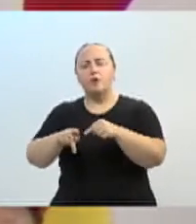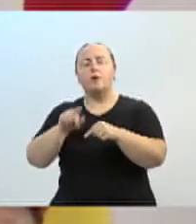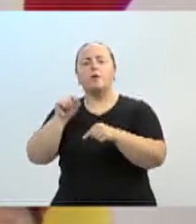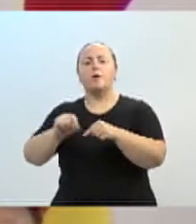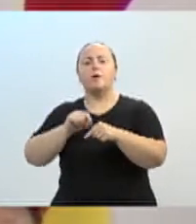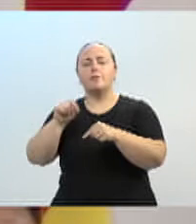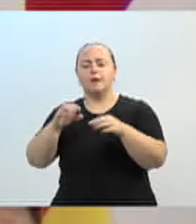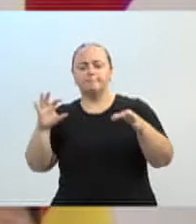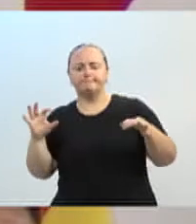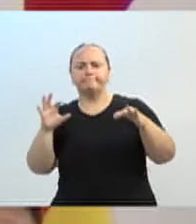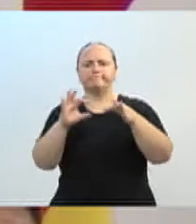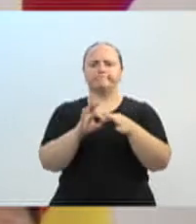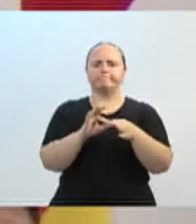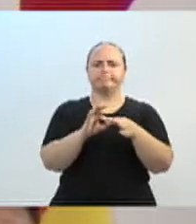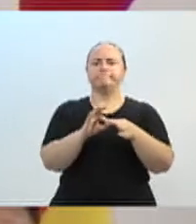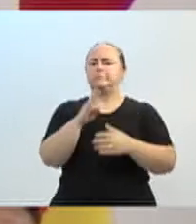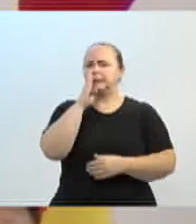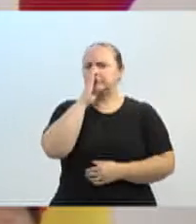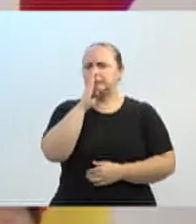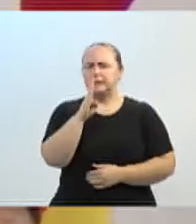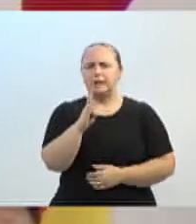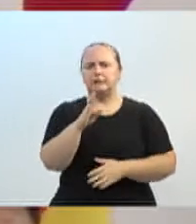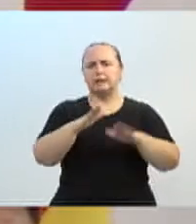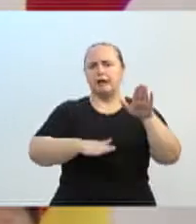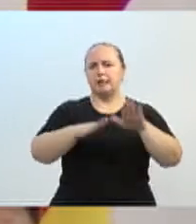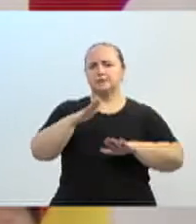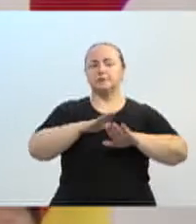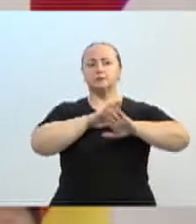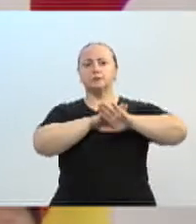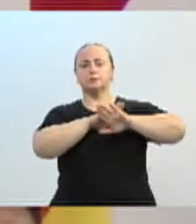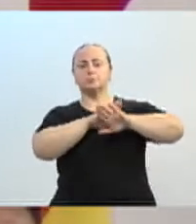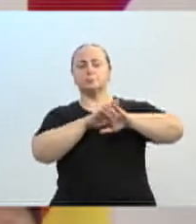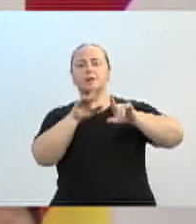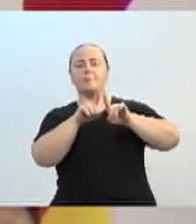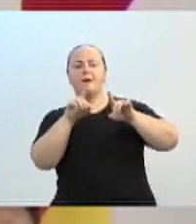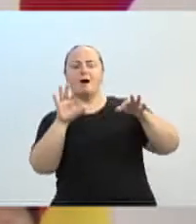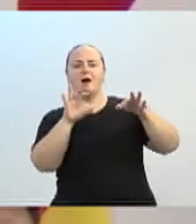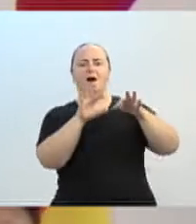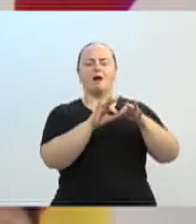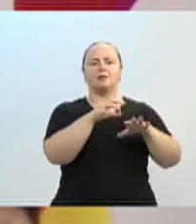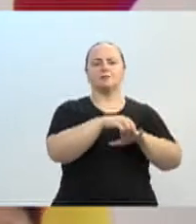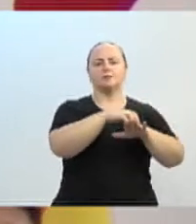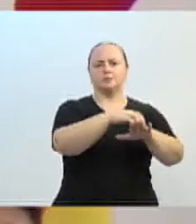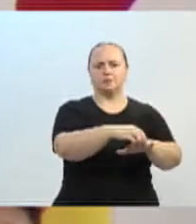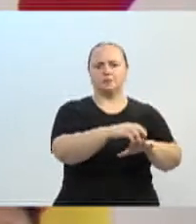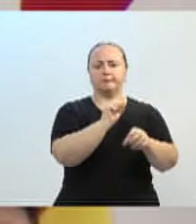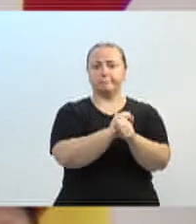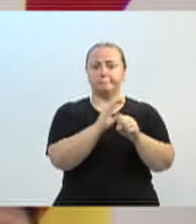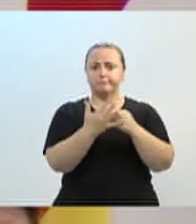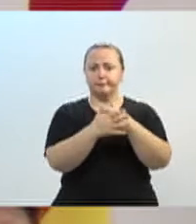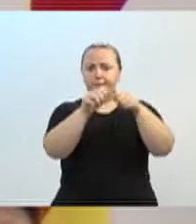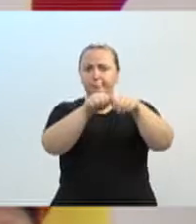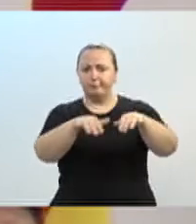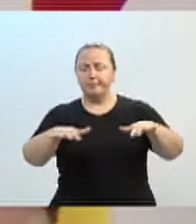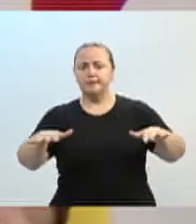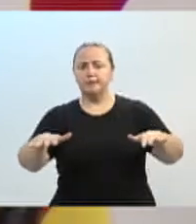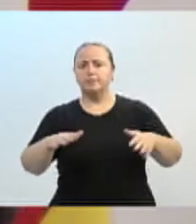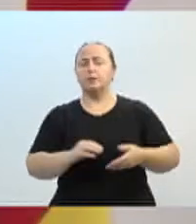relacionadas direta ou indiretamente do turismo. E com a pandemia, essas pessoas sofreram